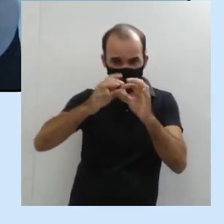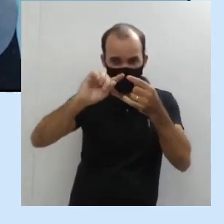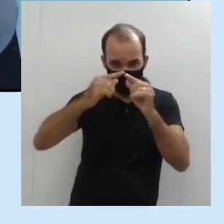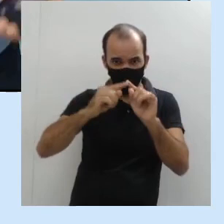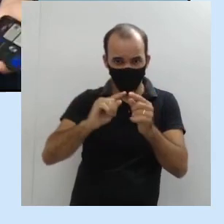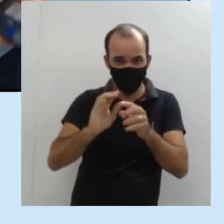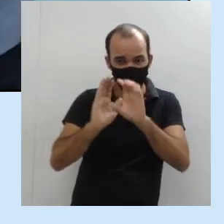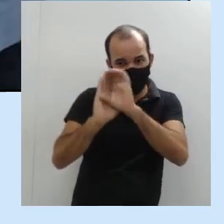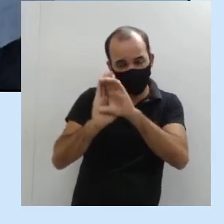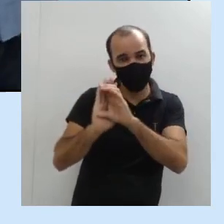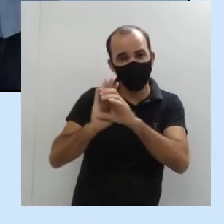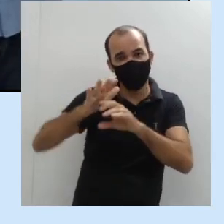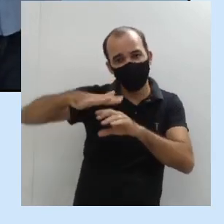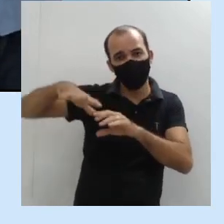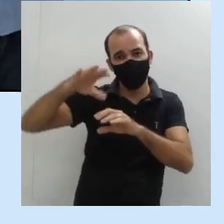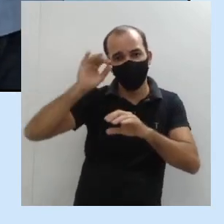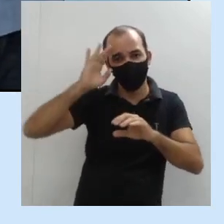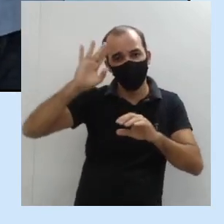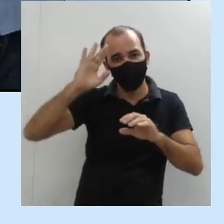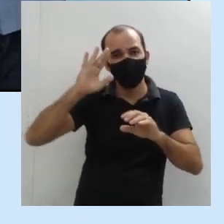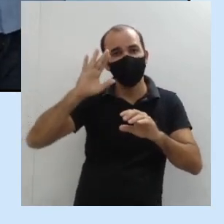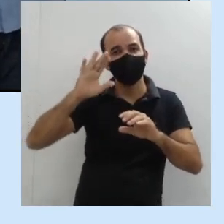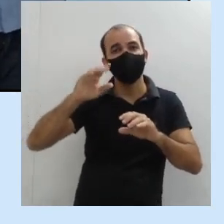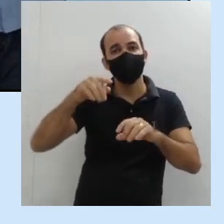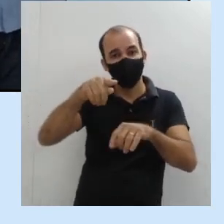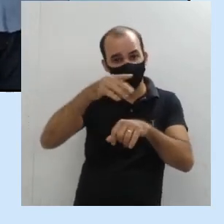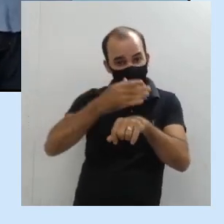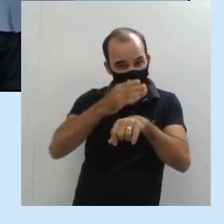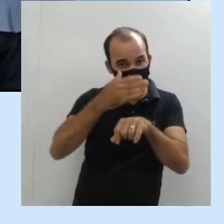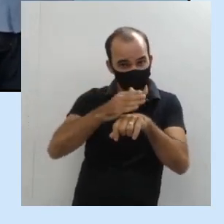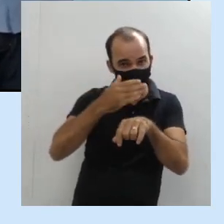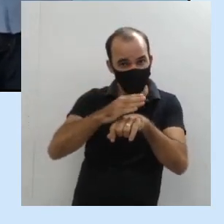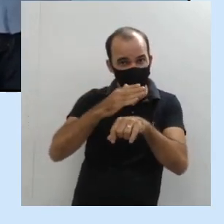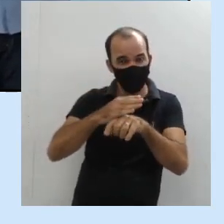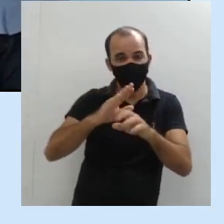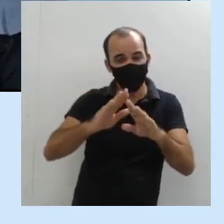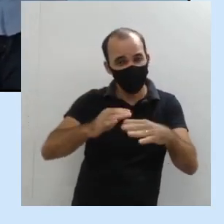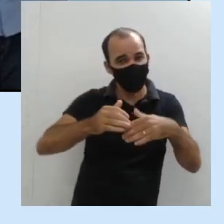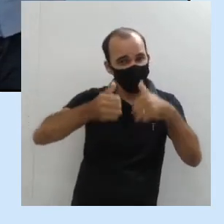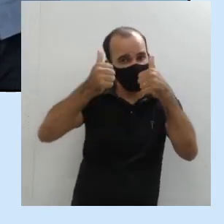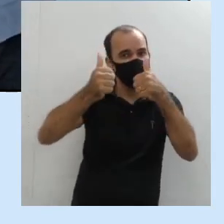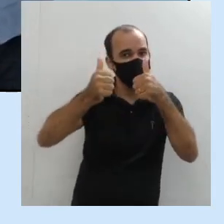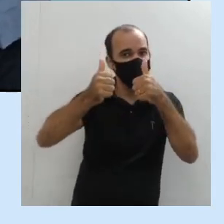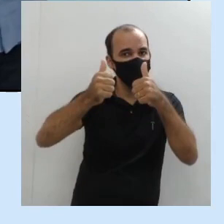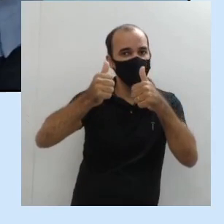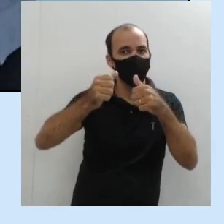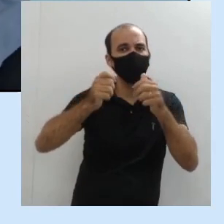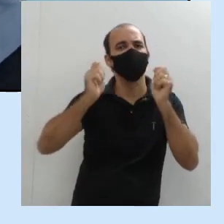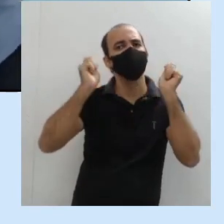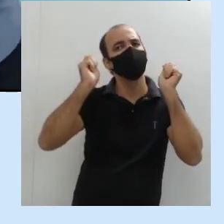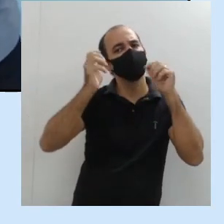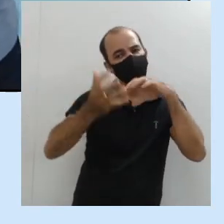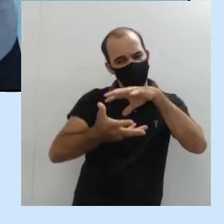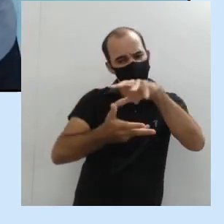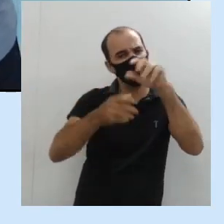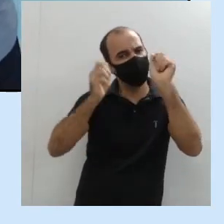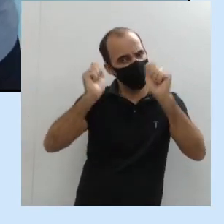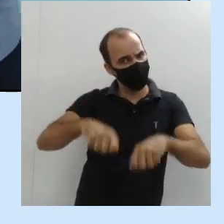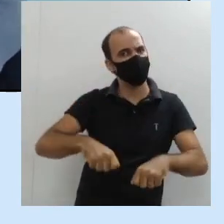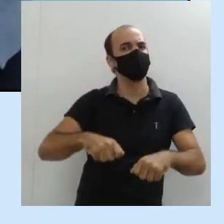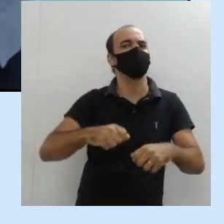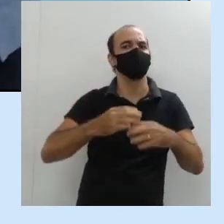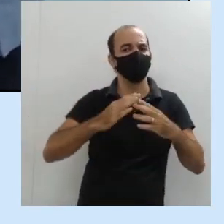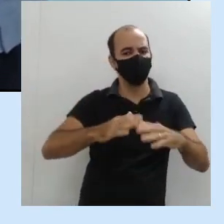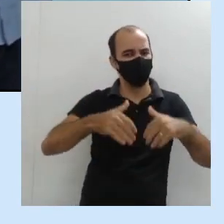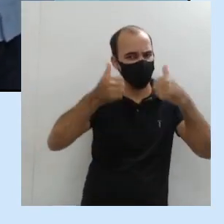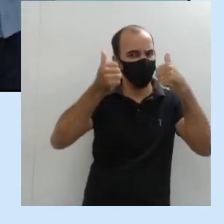grandes ensinos filosóficos e trazendo para a sua vida? O mundo ele pode ser melhor porque nós estamos nele.